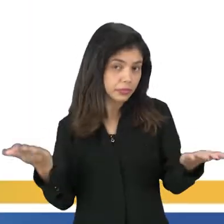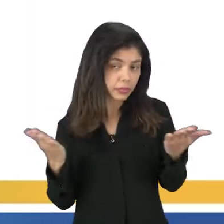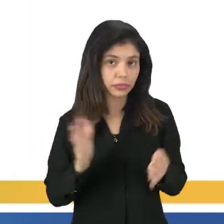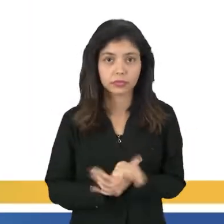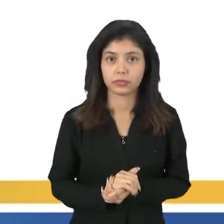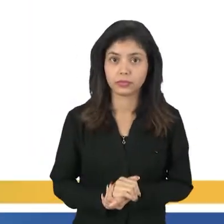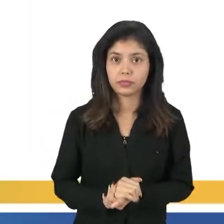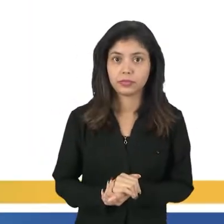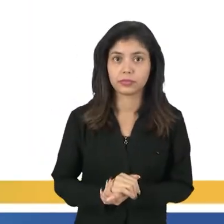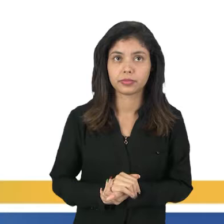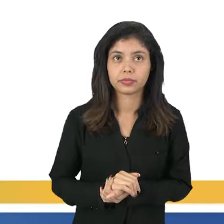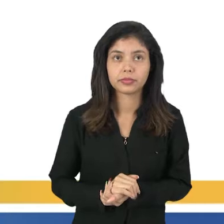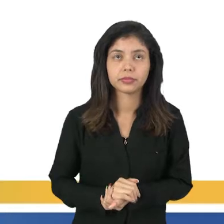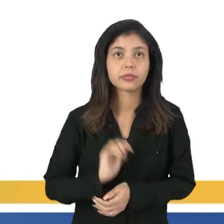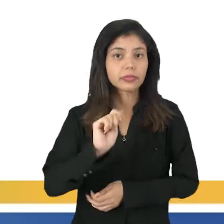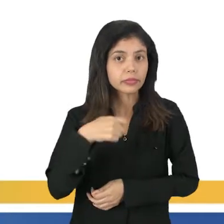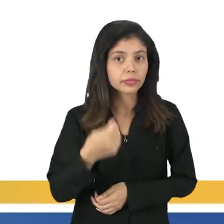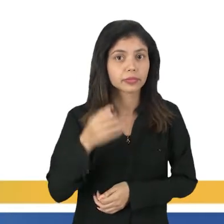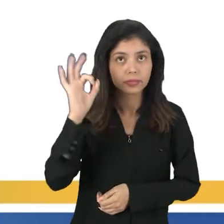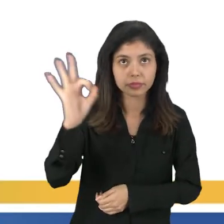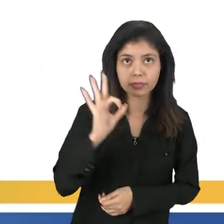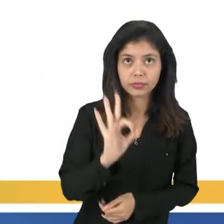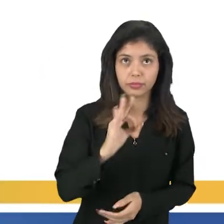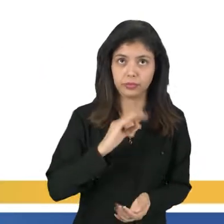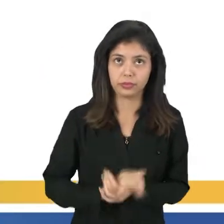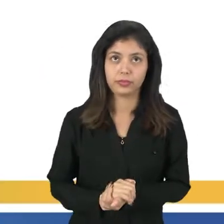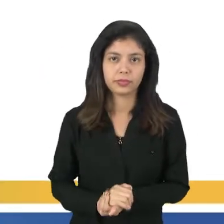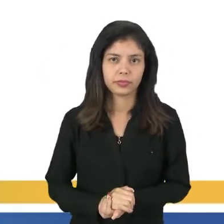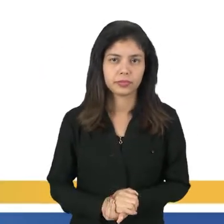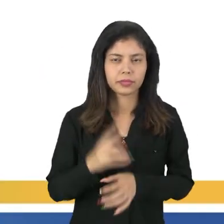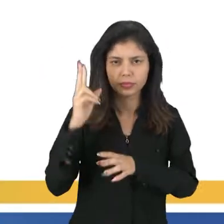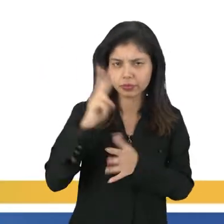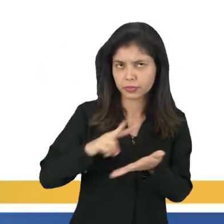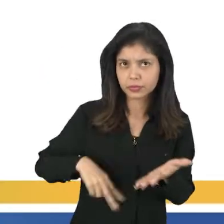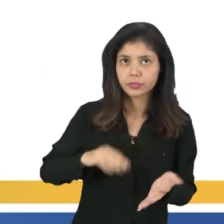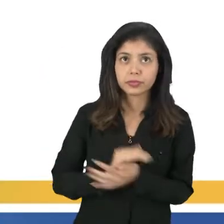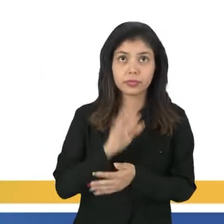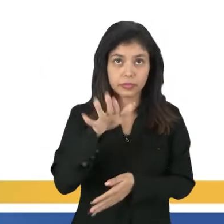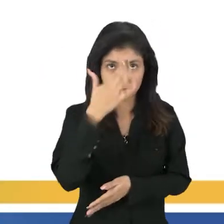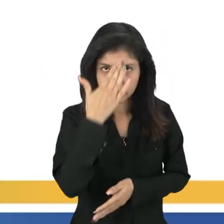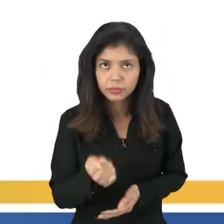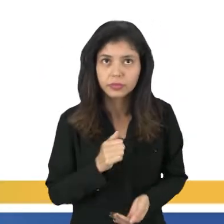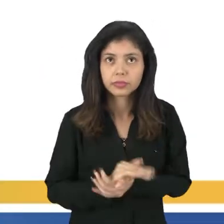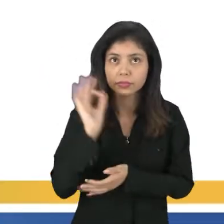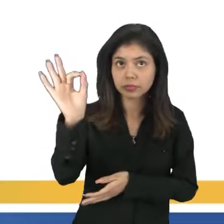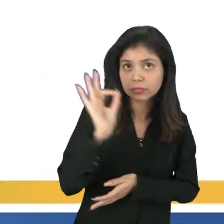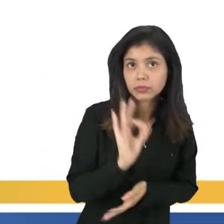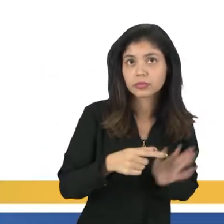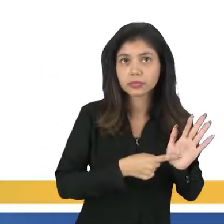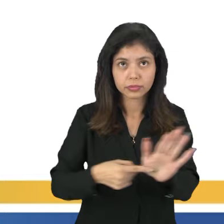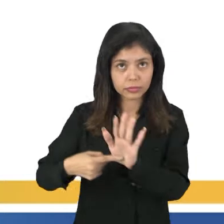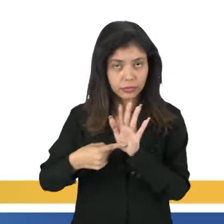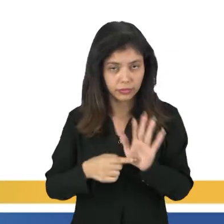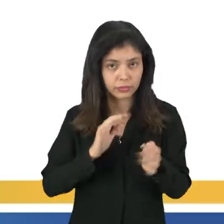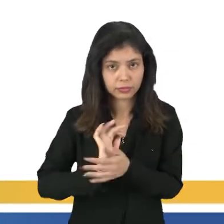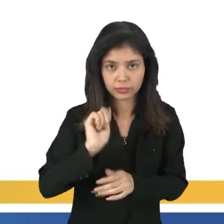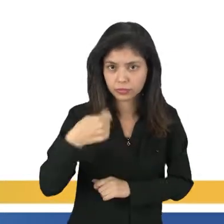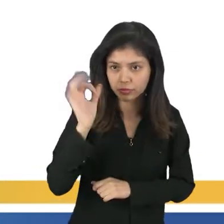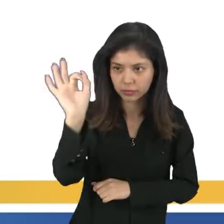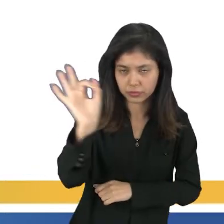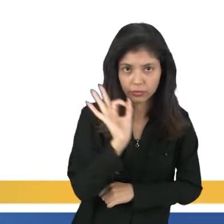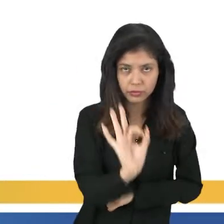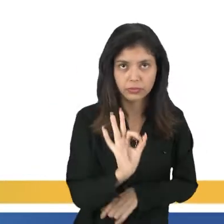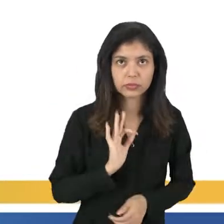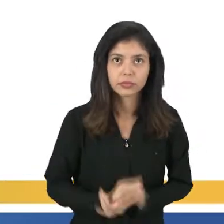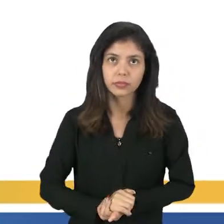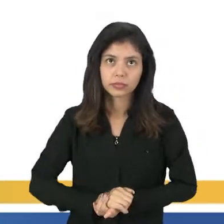Então, vemos aqui o símbolo de porcentagem. Vamos fazer aqui uma pequena leitura. Você sabia que a porcentagem pode ser representada por